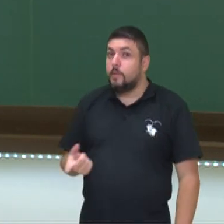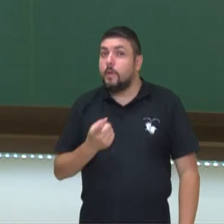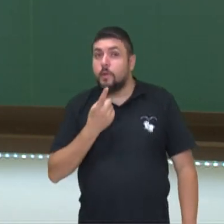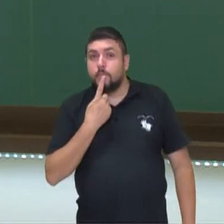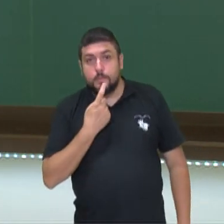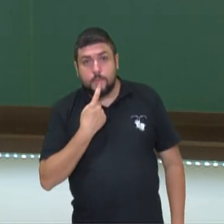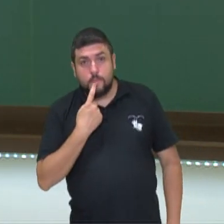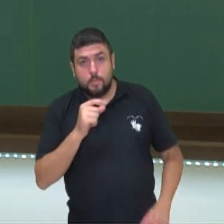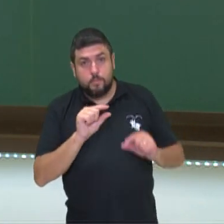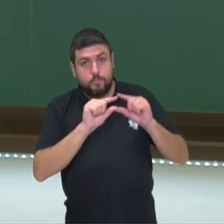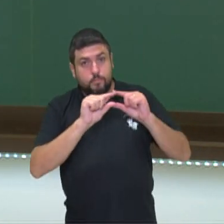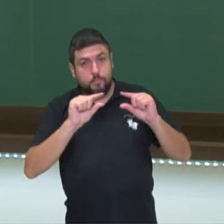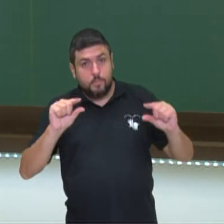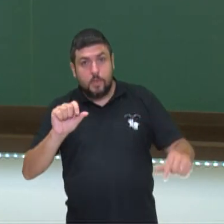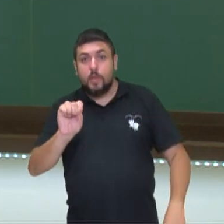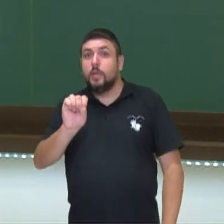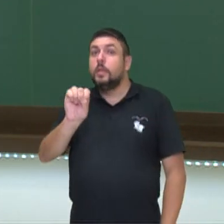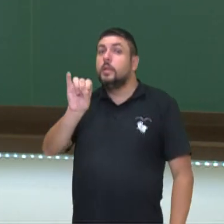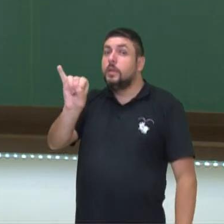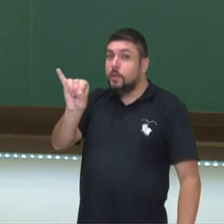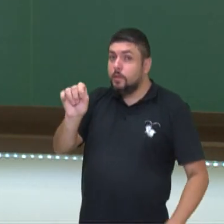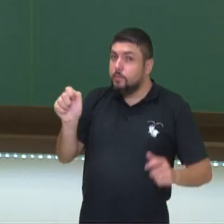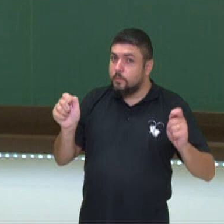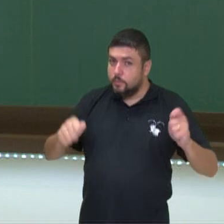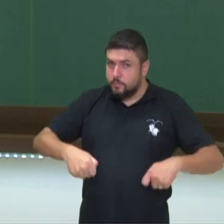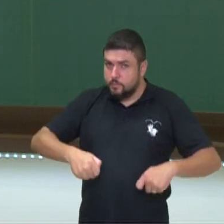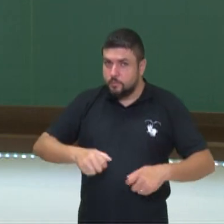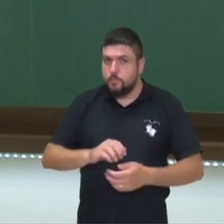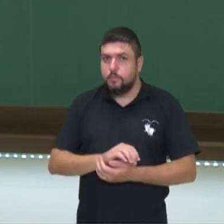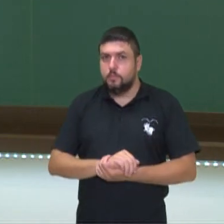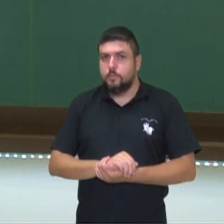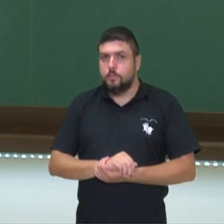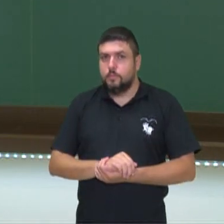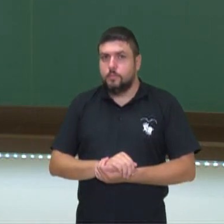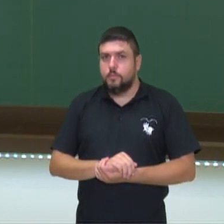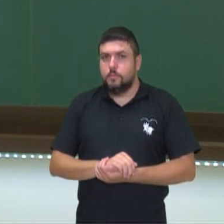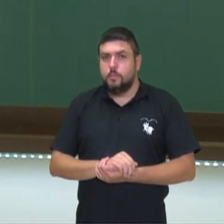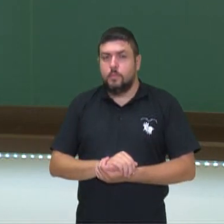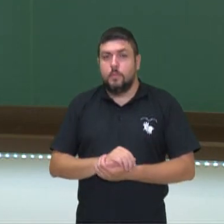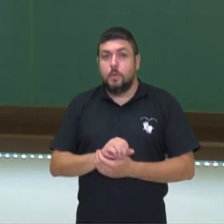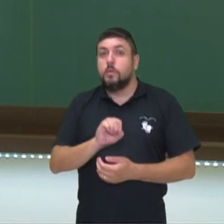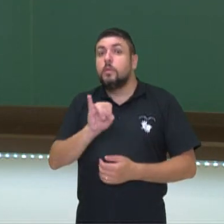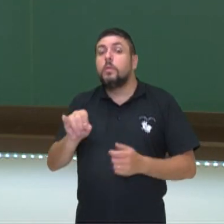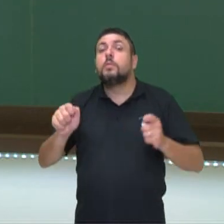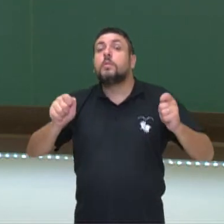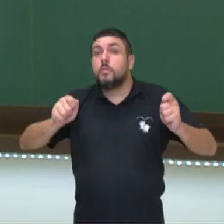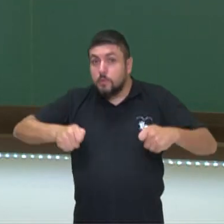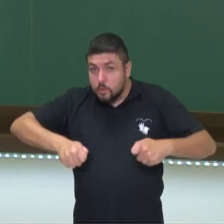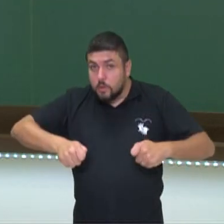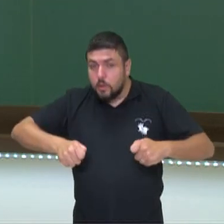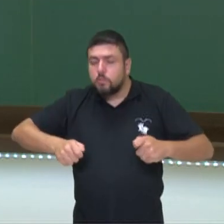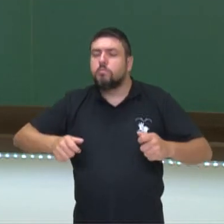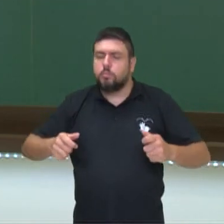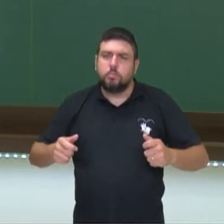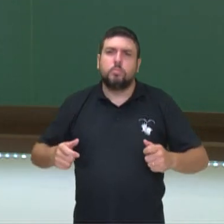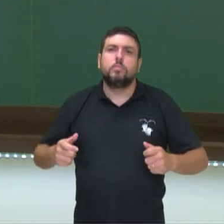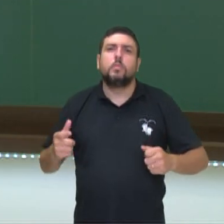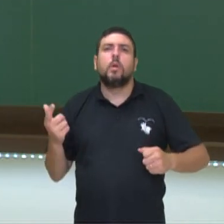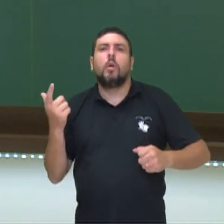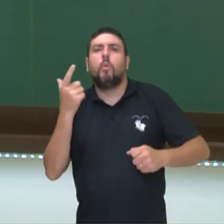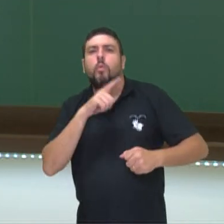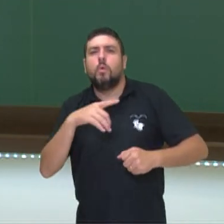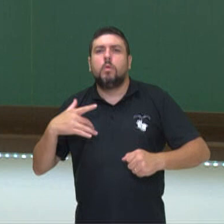observaçãozinha aqui, se possível, porque isso melhora as condições de saúde, as